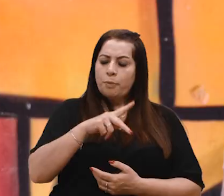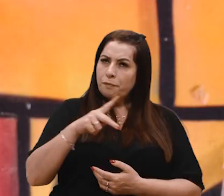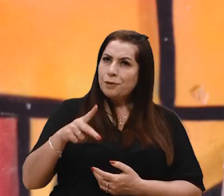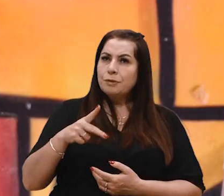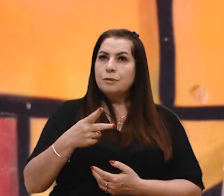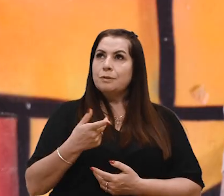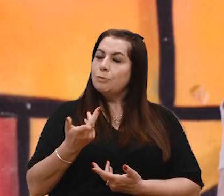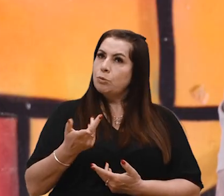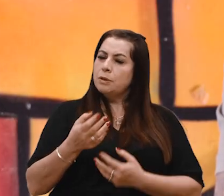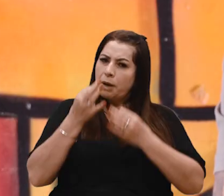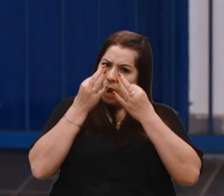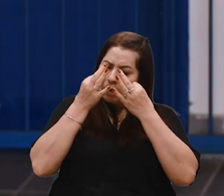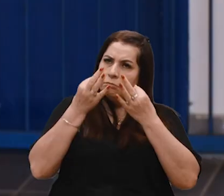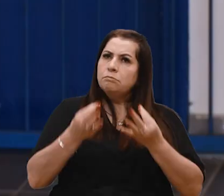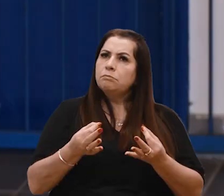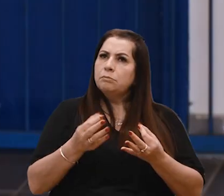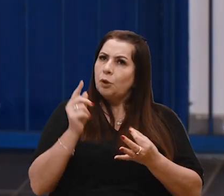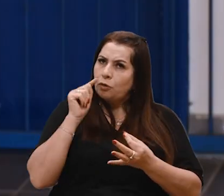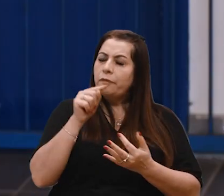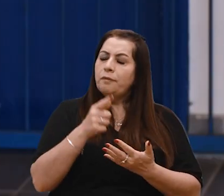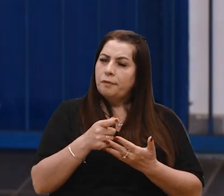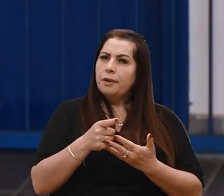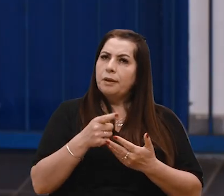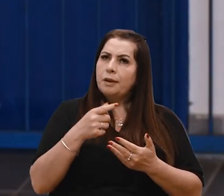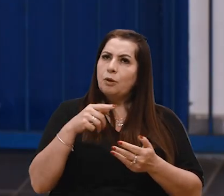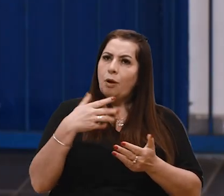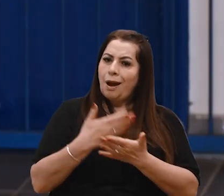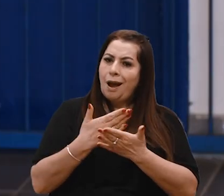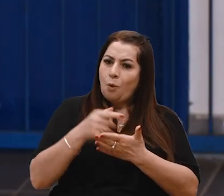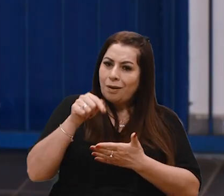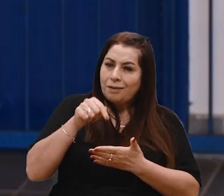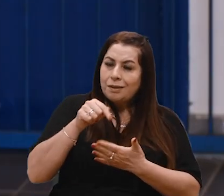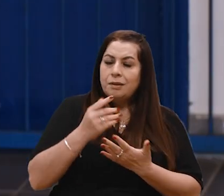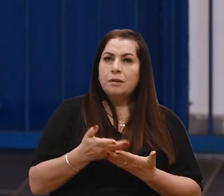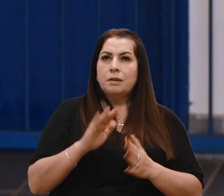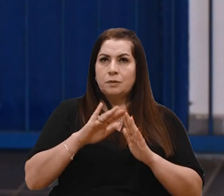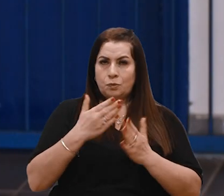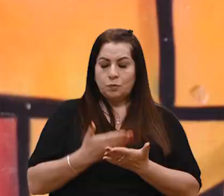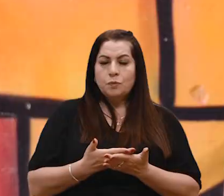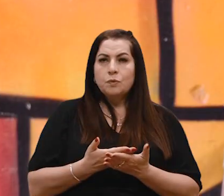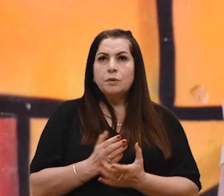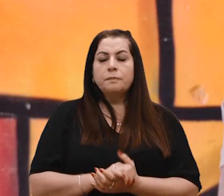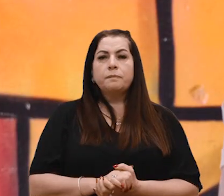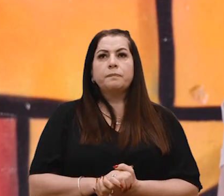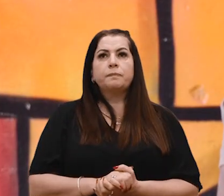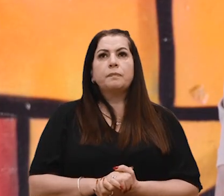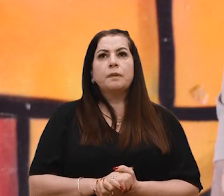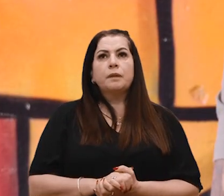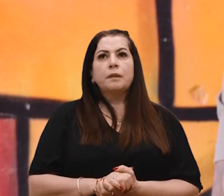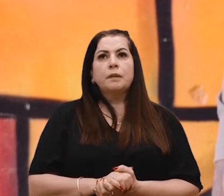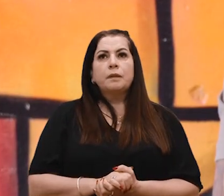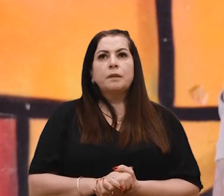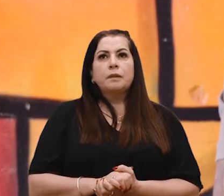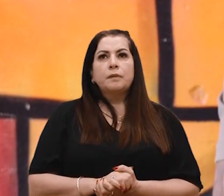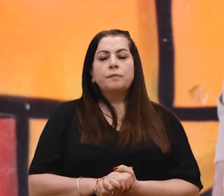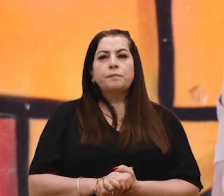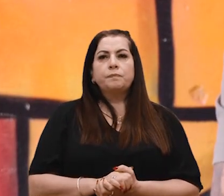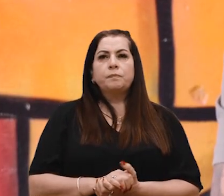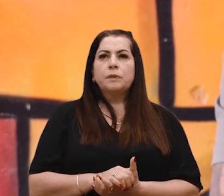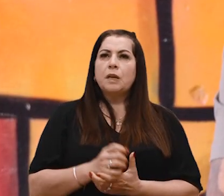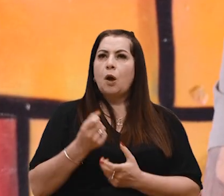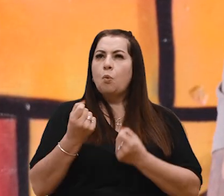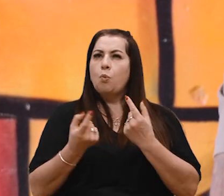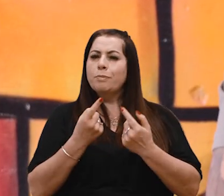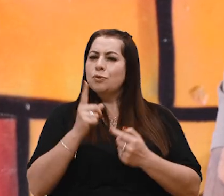como professor, é uma coisa que me chamou a atenção quando eu vim dar aula aqui nessa escola, né?